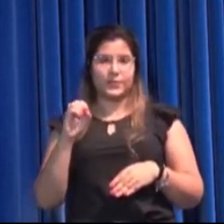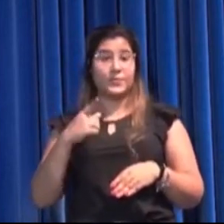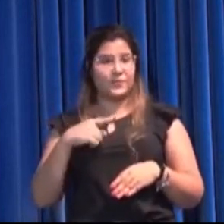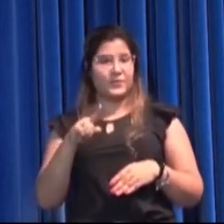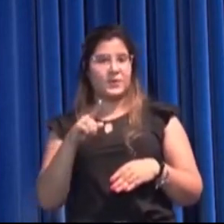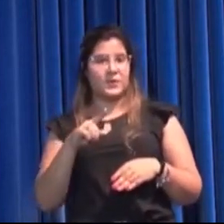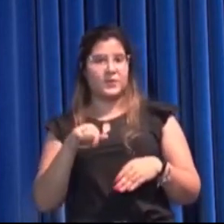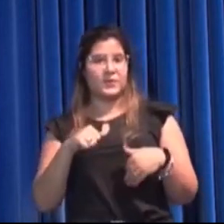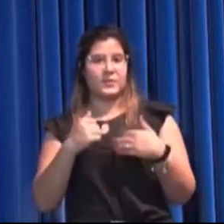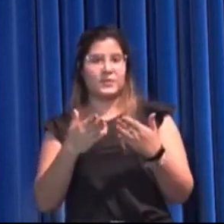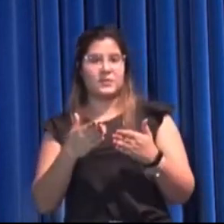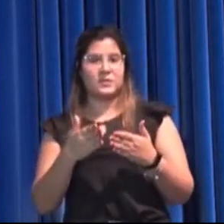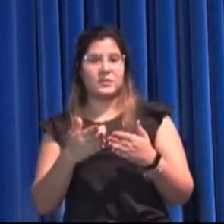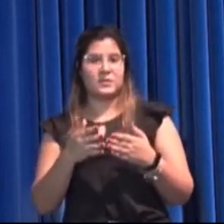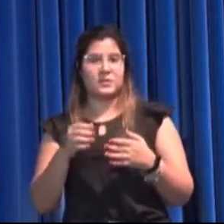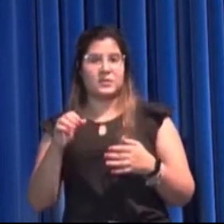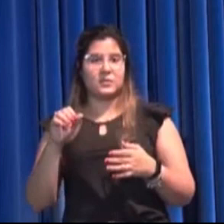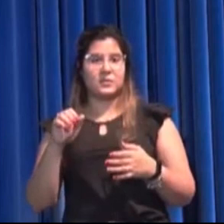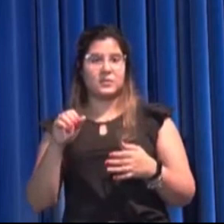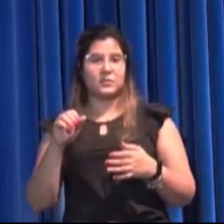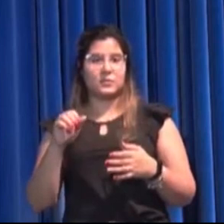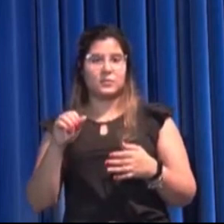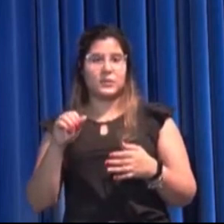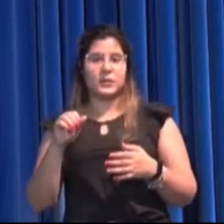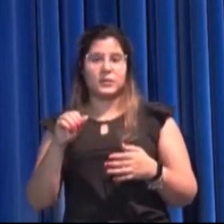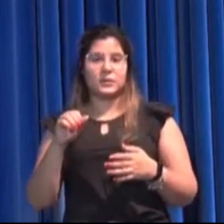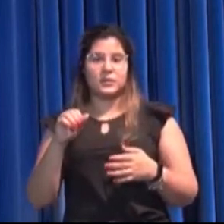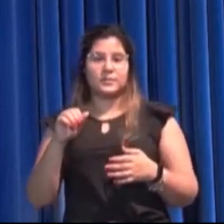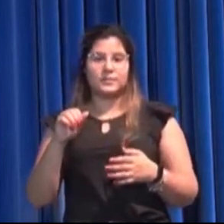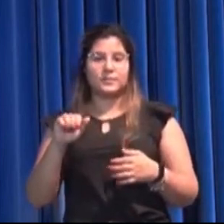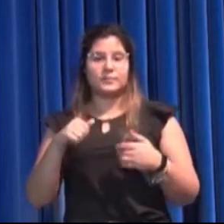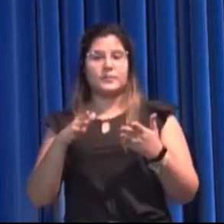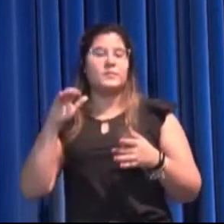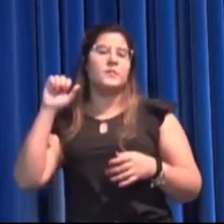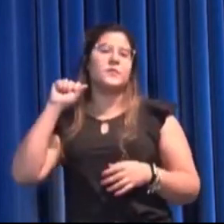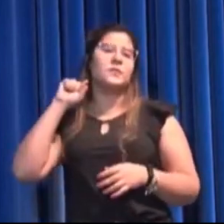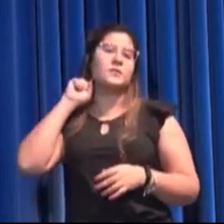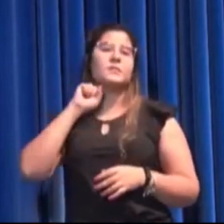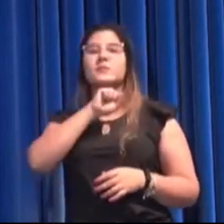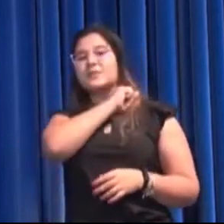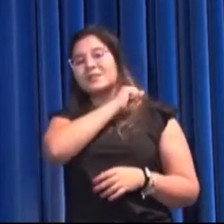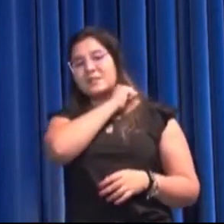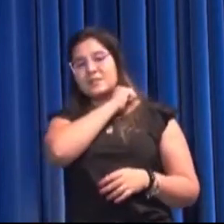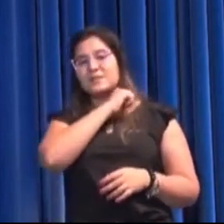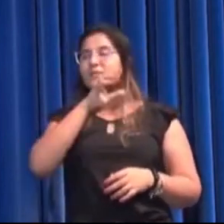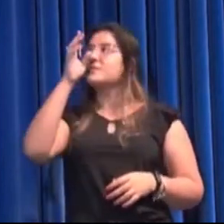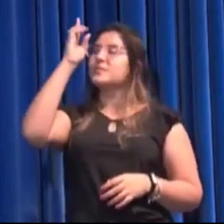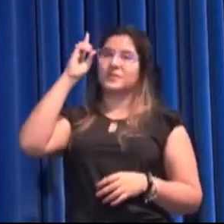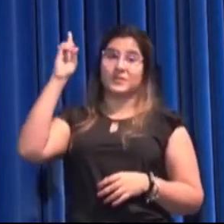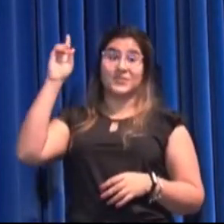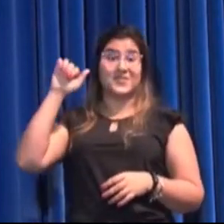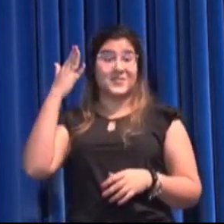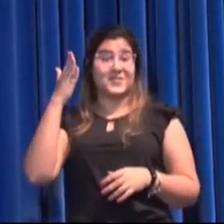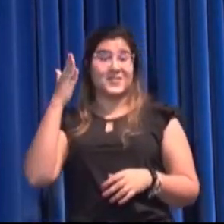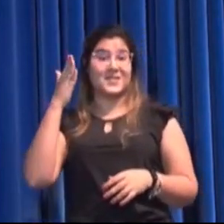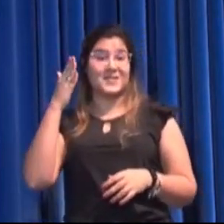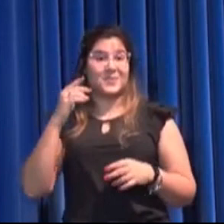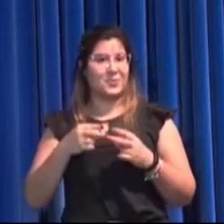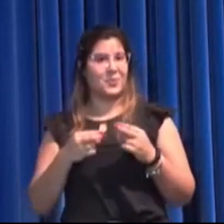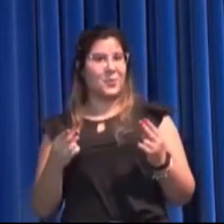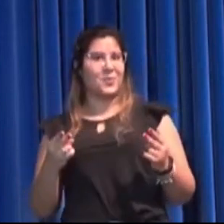oferecer sacrifícios e holocaustos a Deus. E acontece um fato